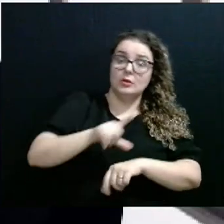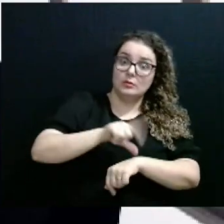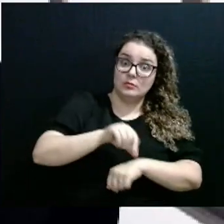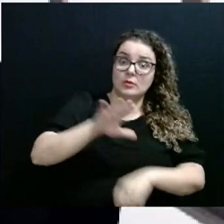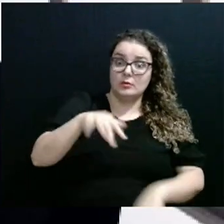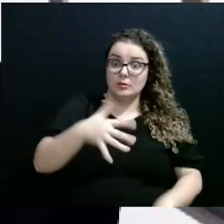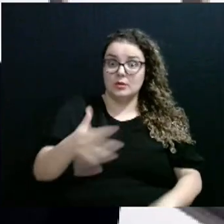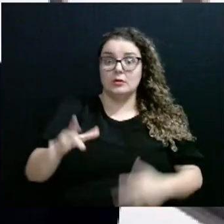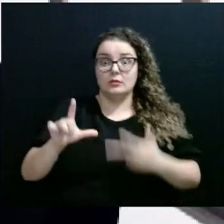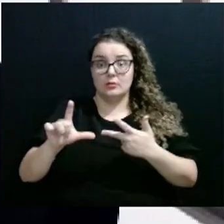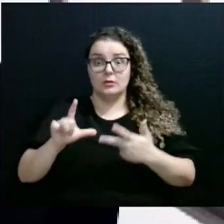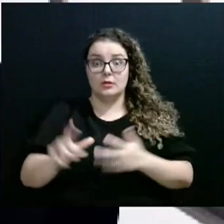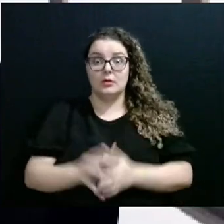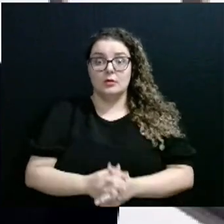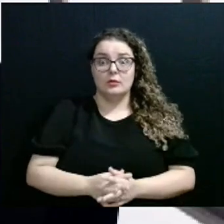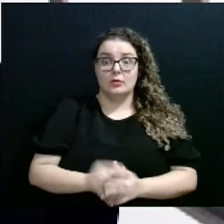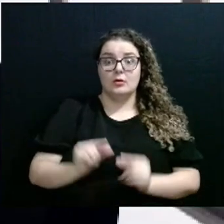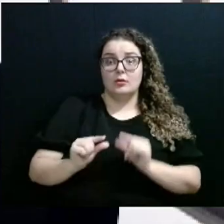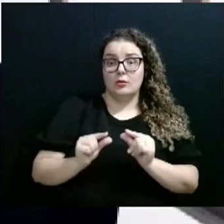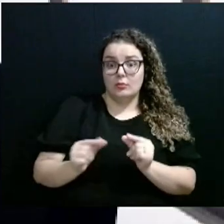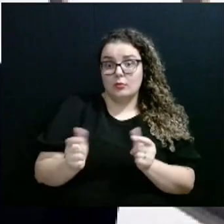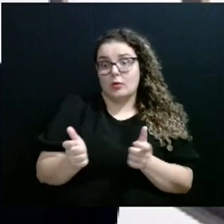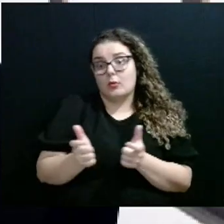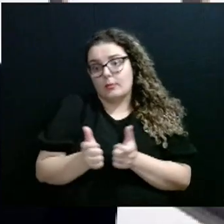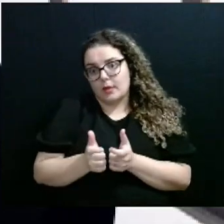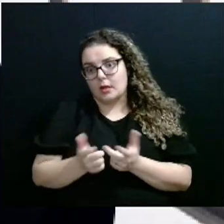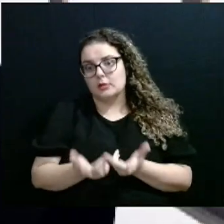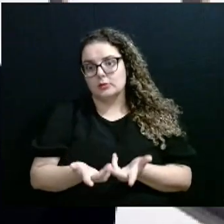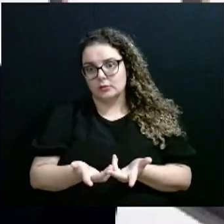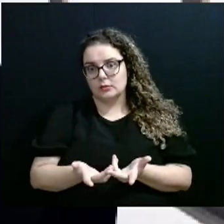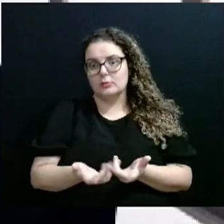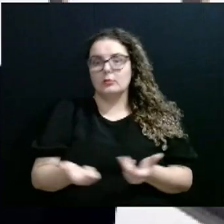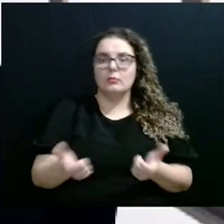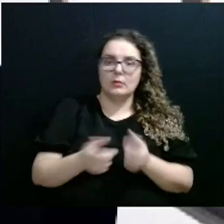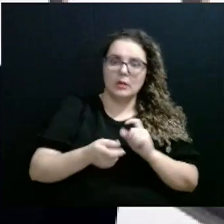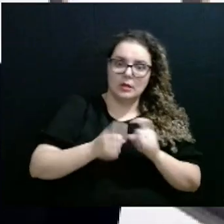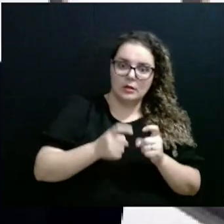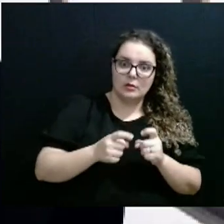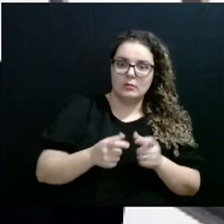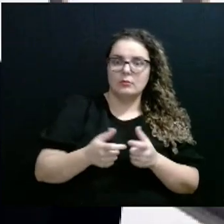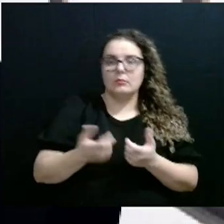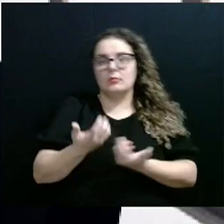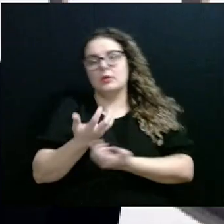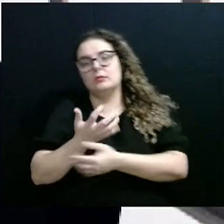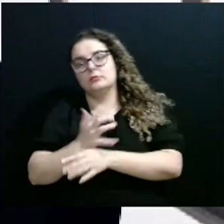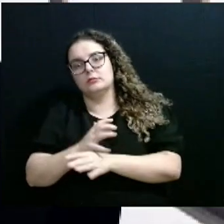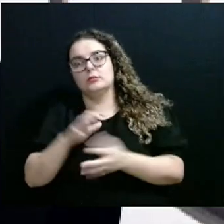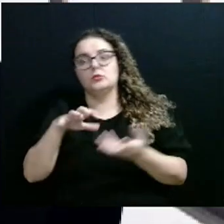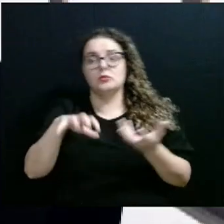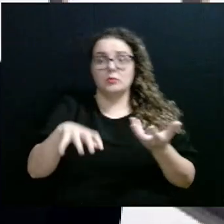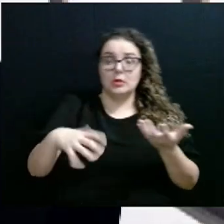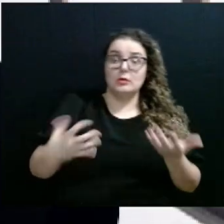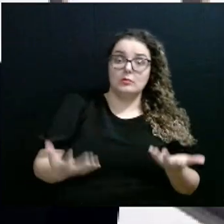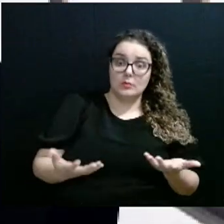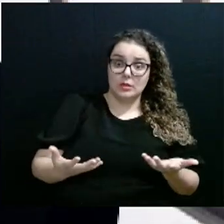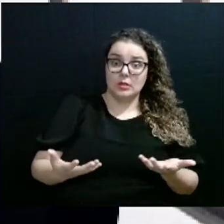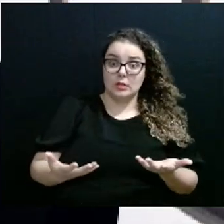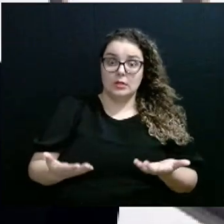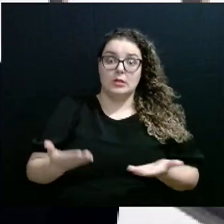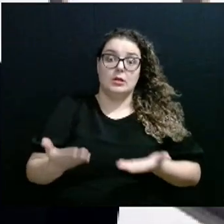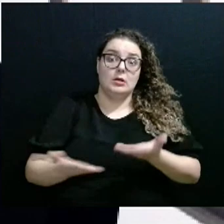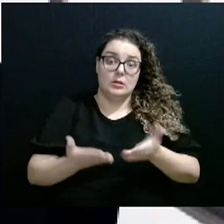é um pouco mais encurtado, né, com menos sessões, maior esvaziamento do Congresso, e como se trata de uma proposta à emenda